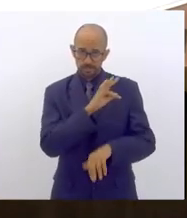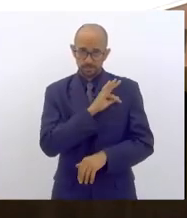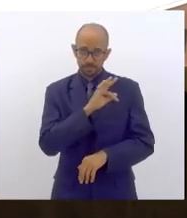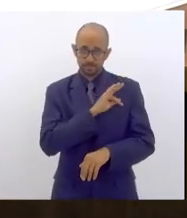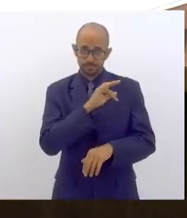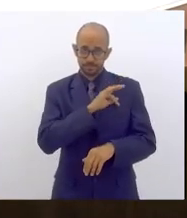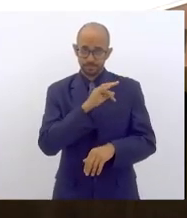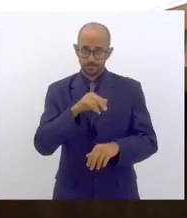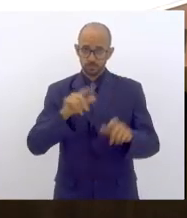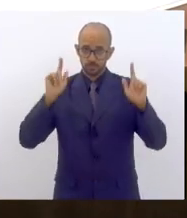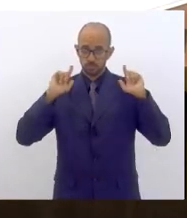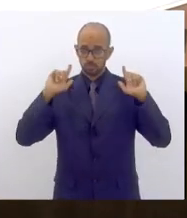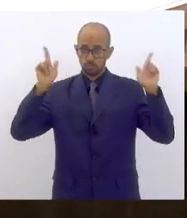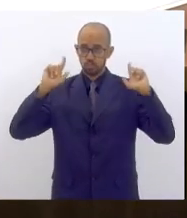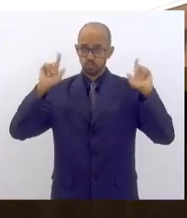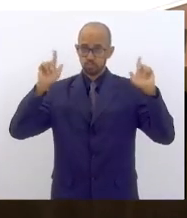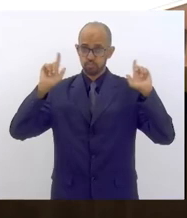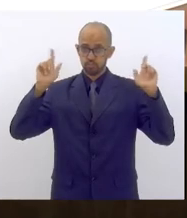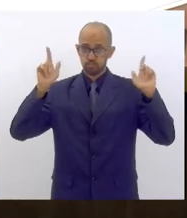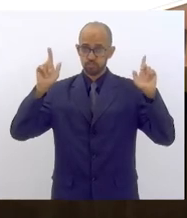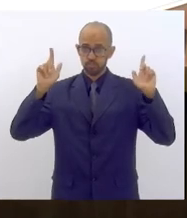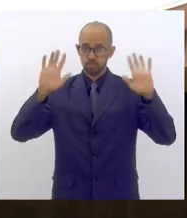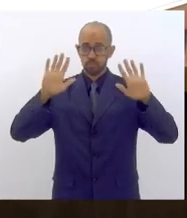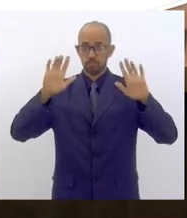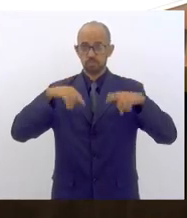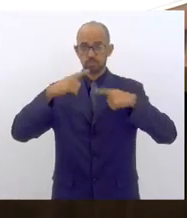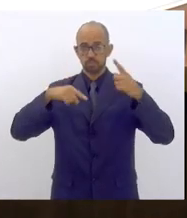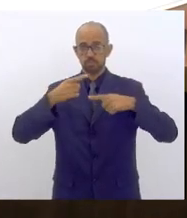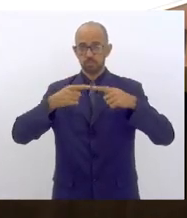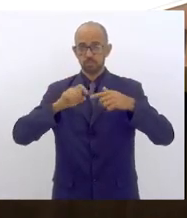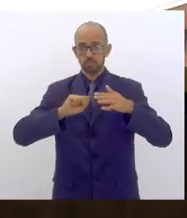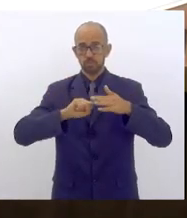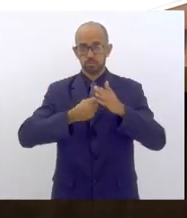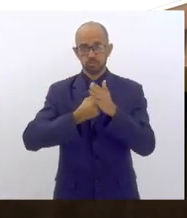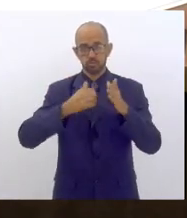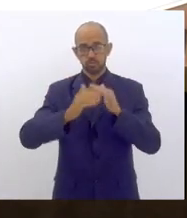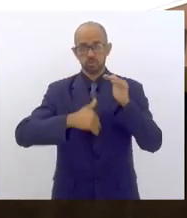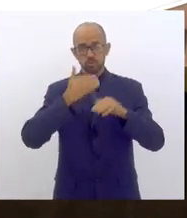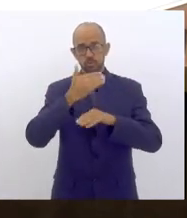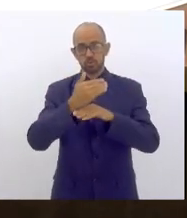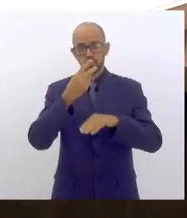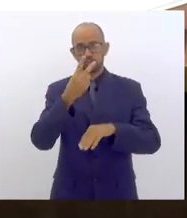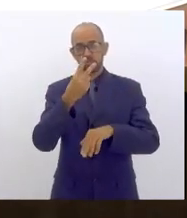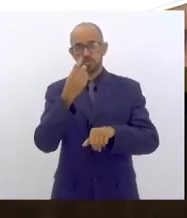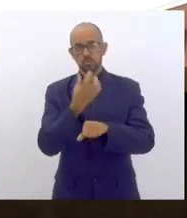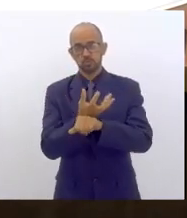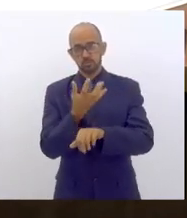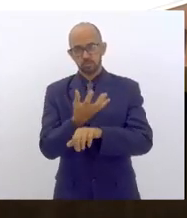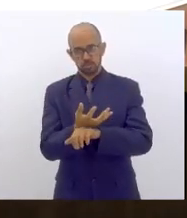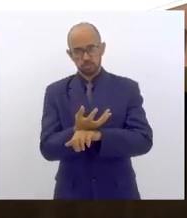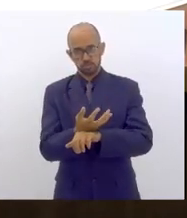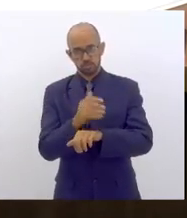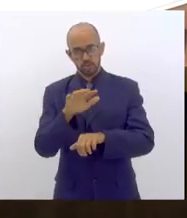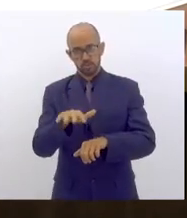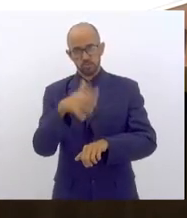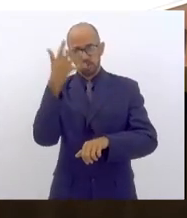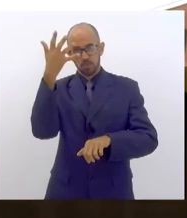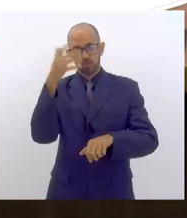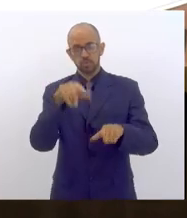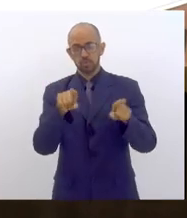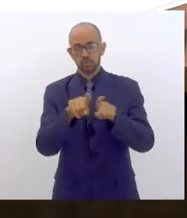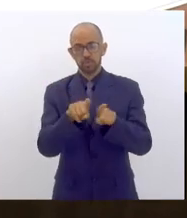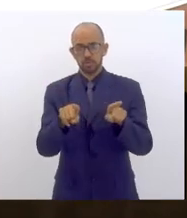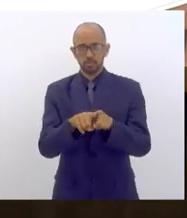fomos surpreendidos com um veto, sobretudo em duas matérias, no que diz respeito às promoções e no